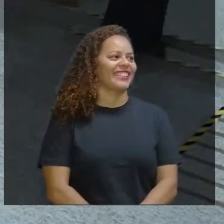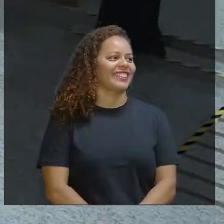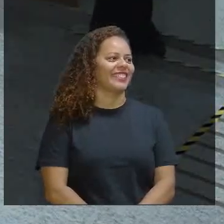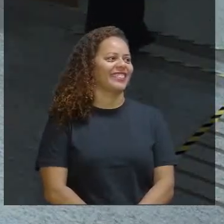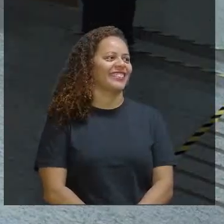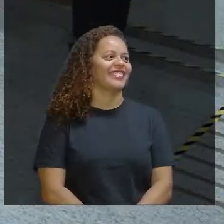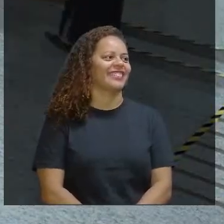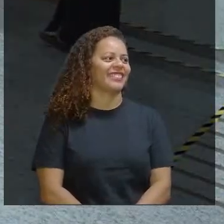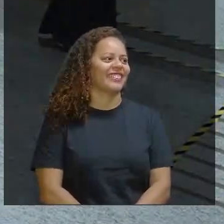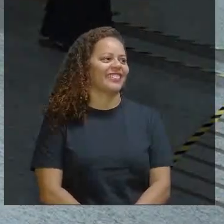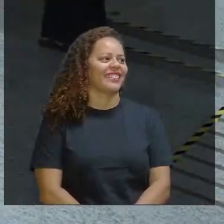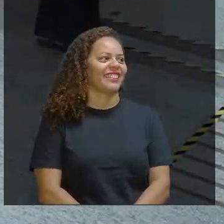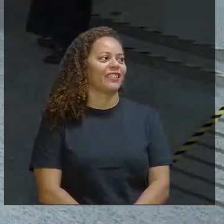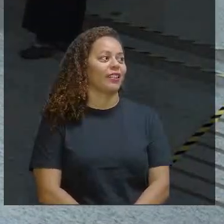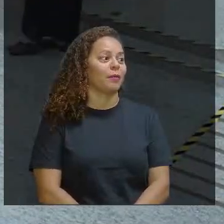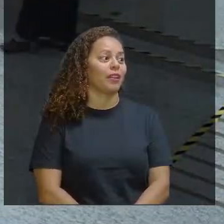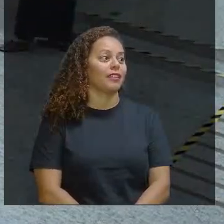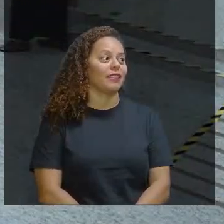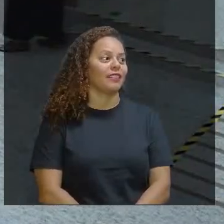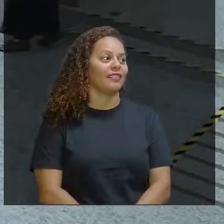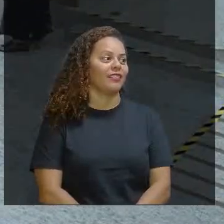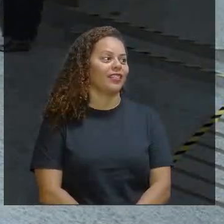se dirige à frente da bancada também.